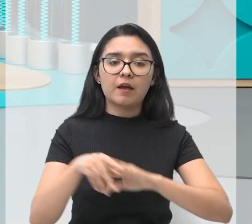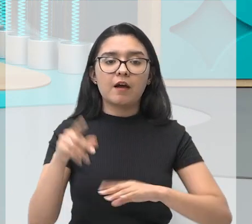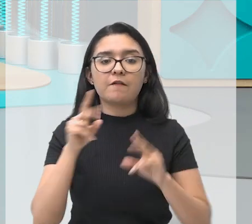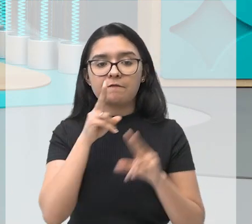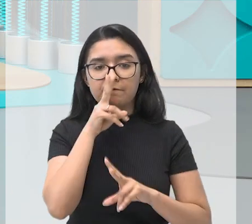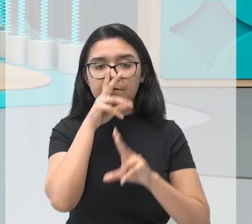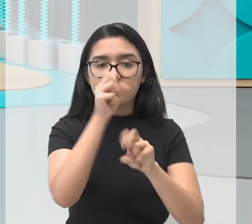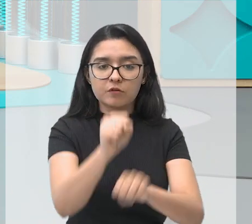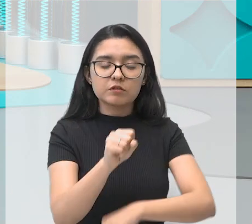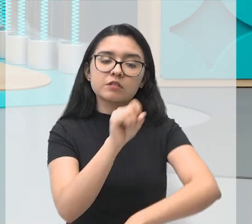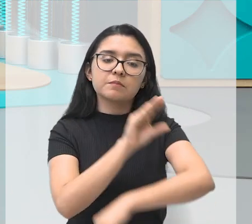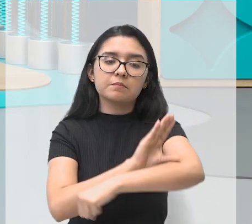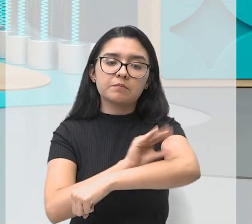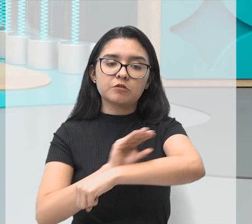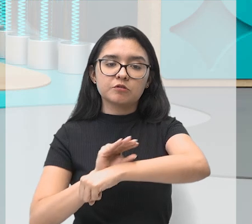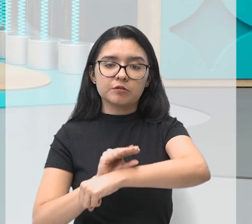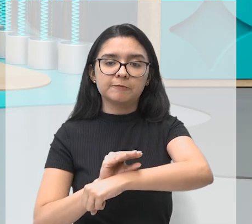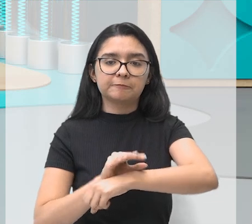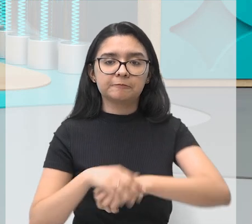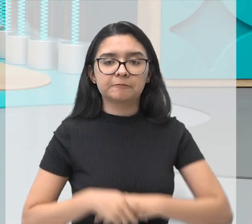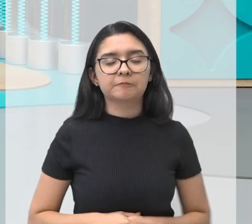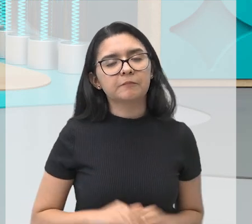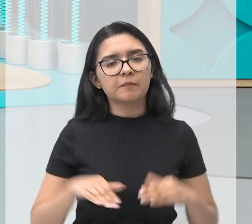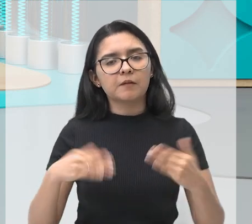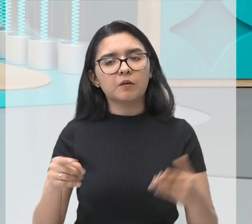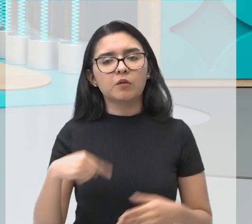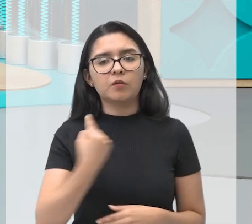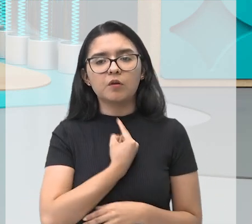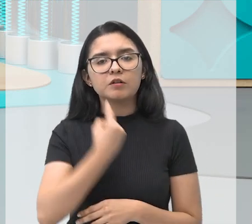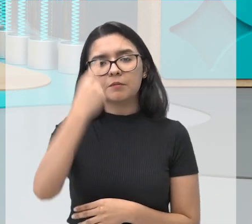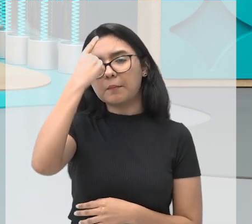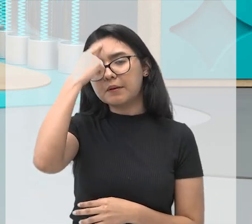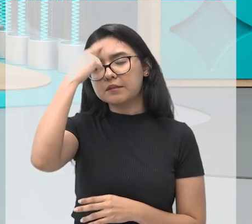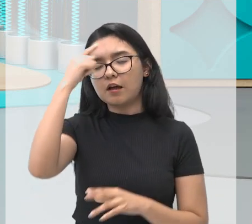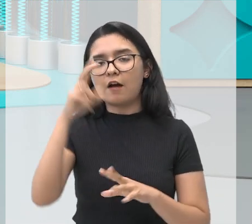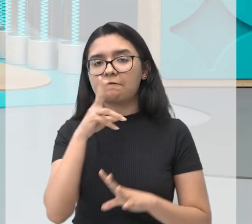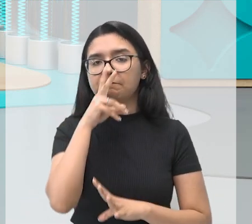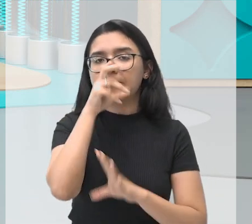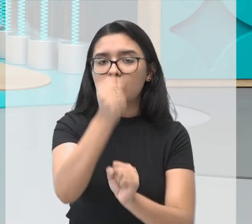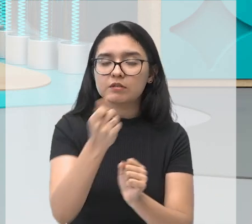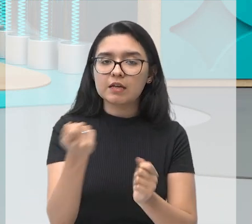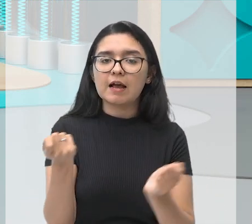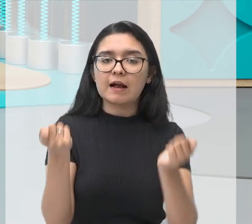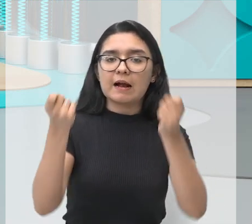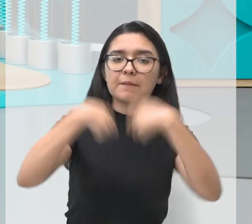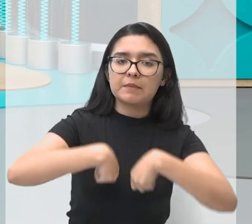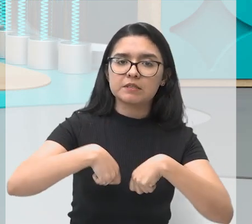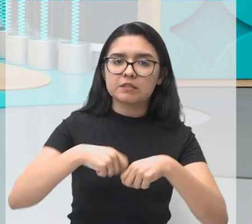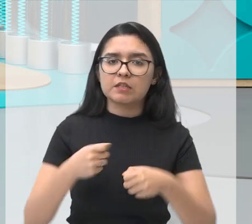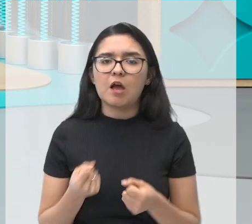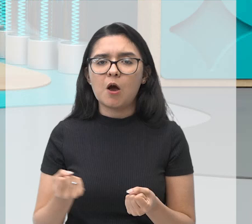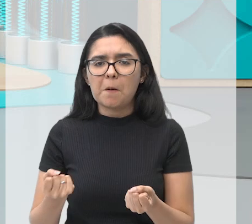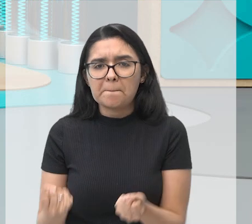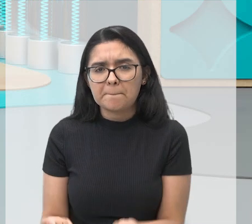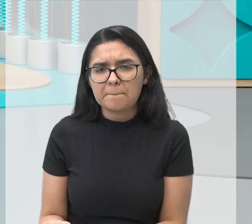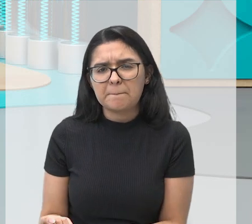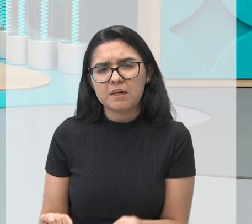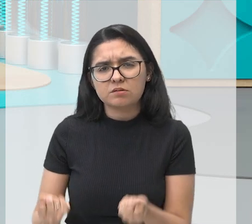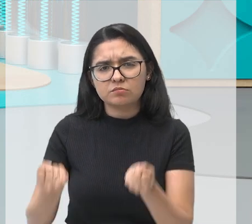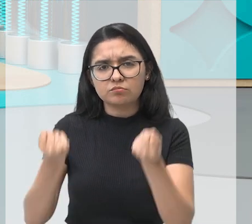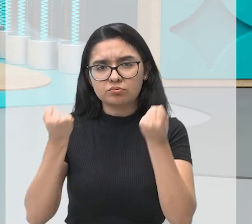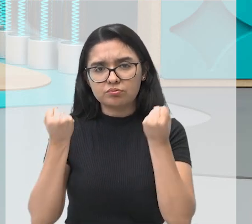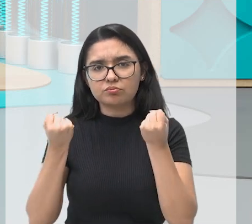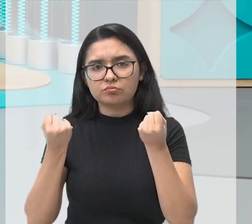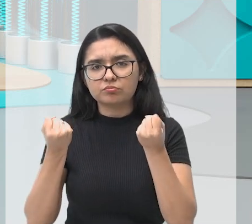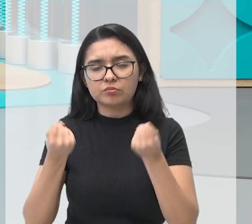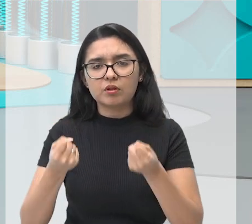muscular. Olha só, geralmente a gente pensa na força, nessa capacidade de levantar mais peso, de levantar